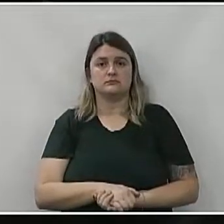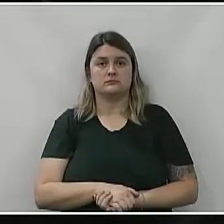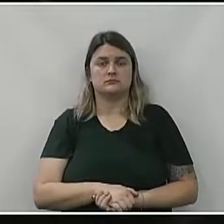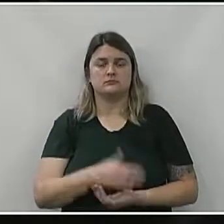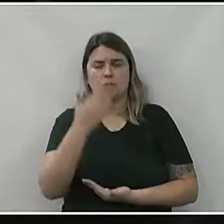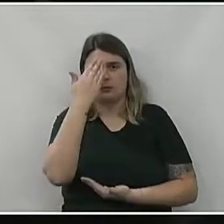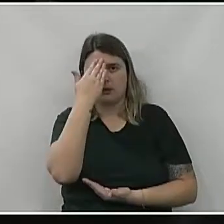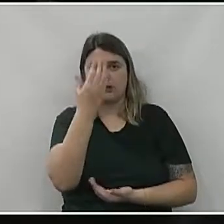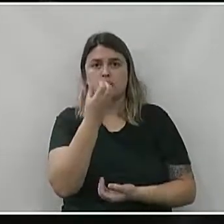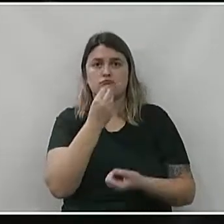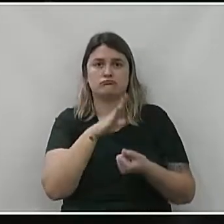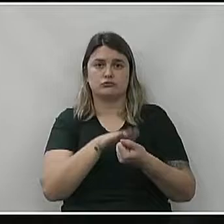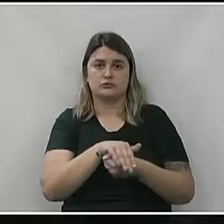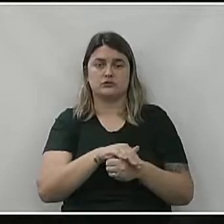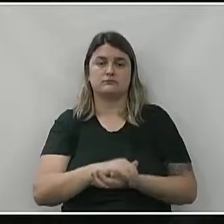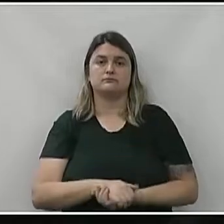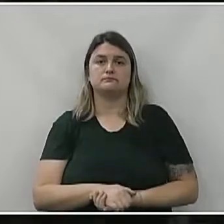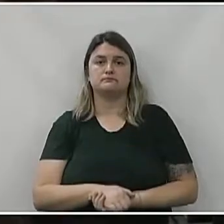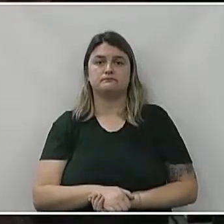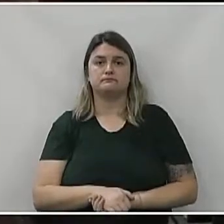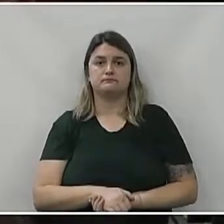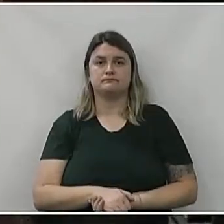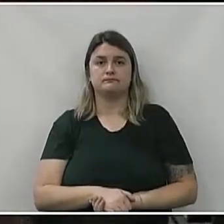serviço. Muito obrigado e boa noite.